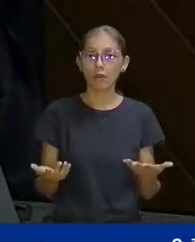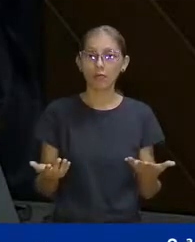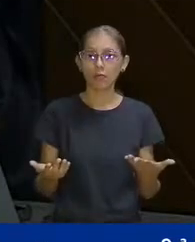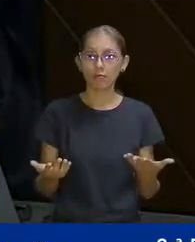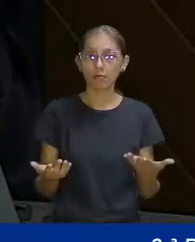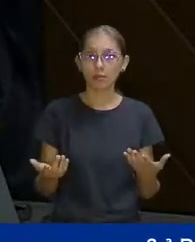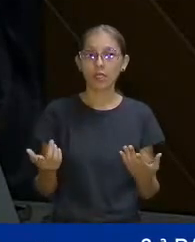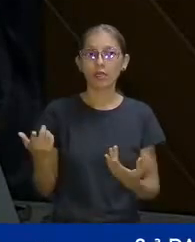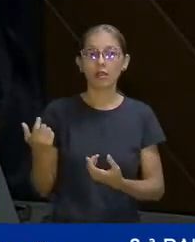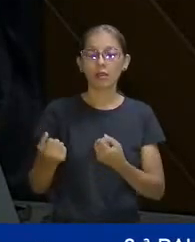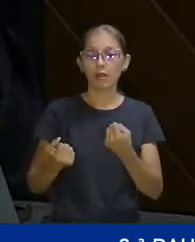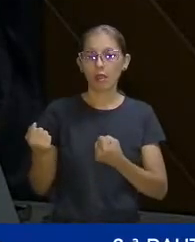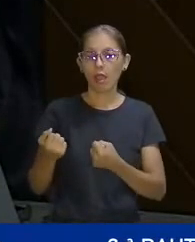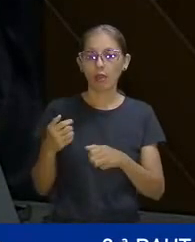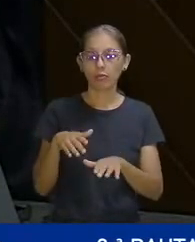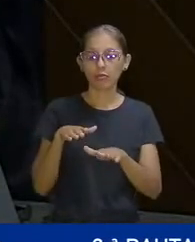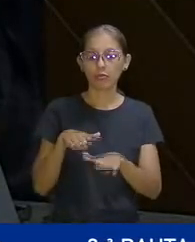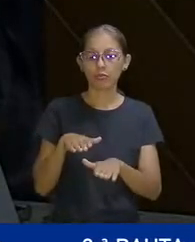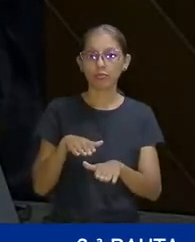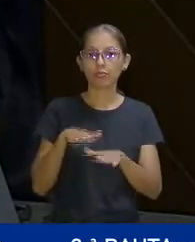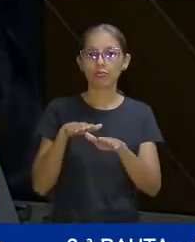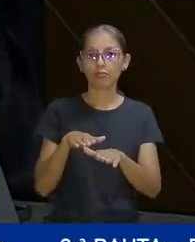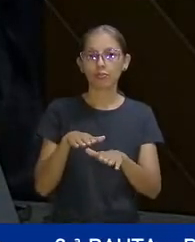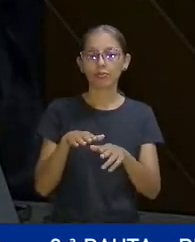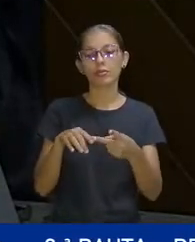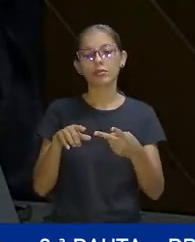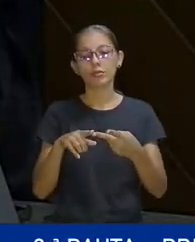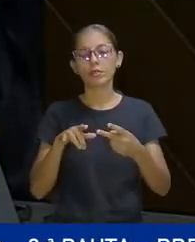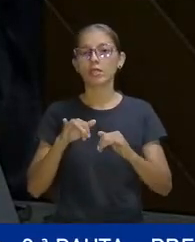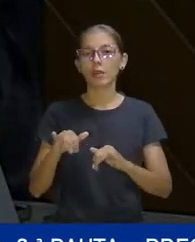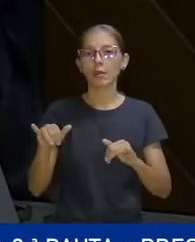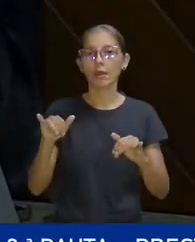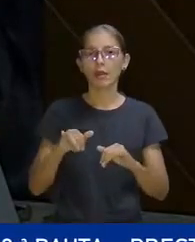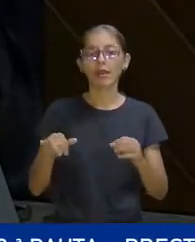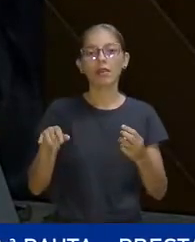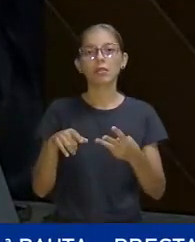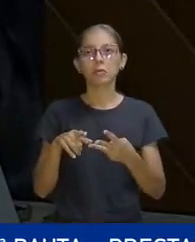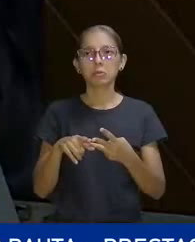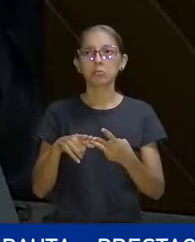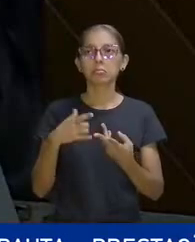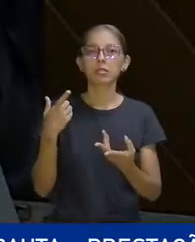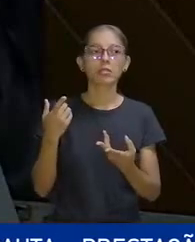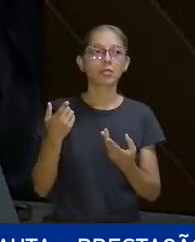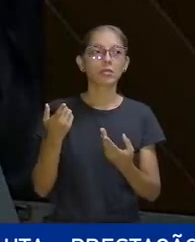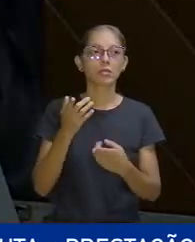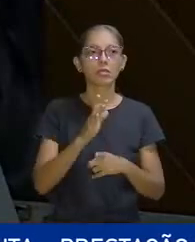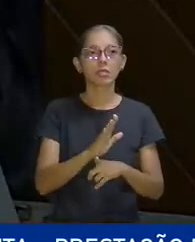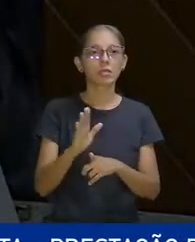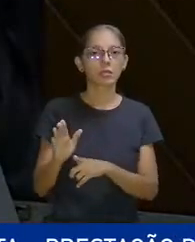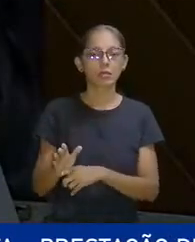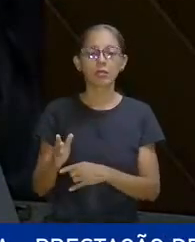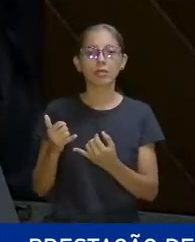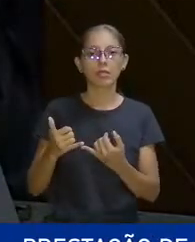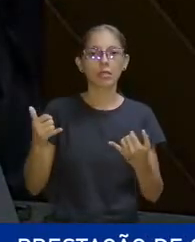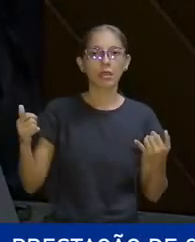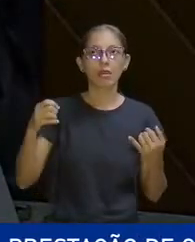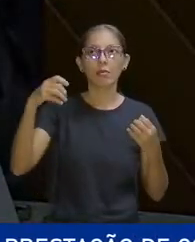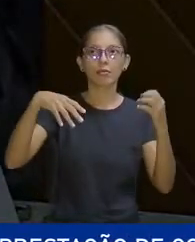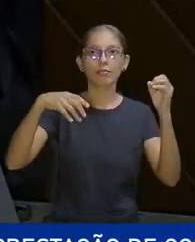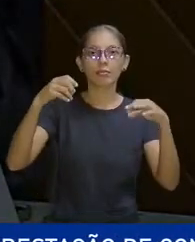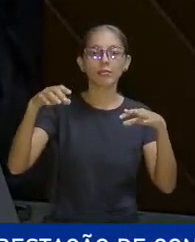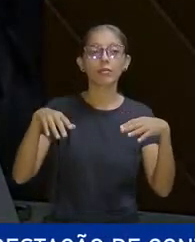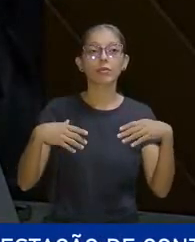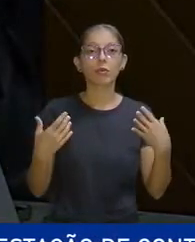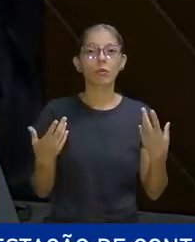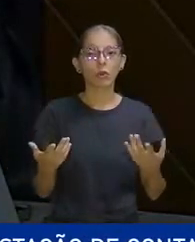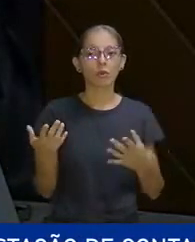em veículos em carreata, serviço de campanha ou em geradores de energia, com a devida discriminação dos quantitativos e,